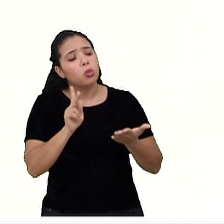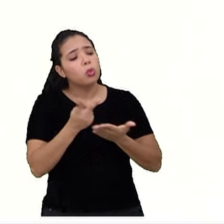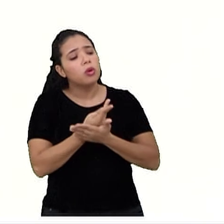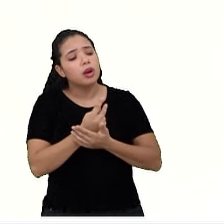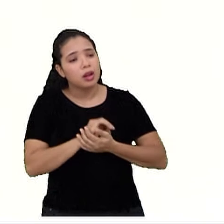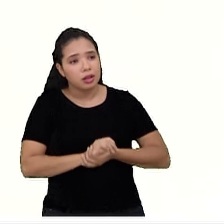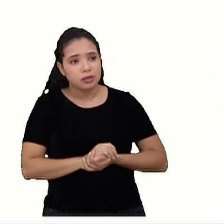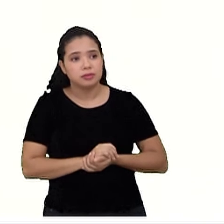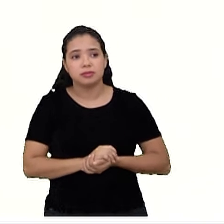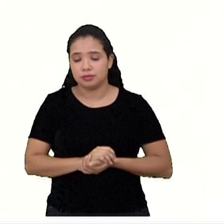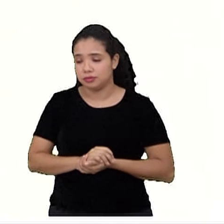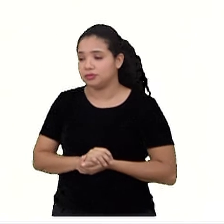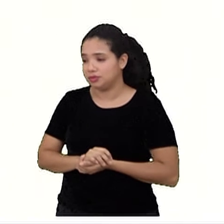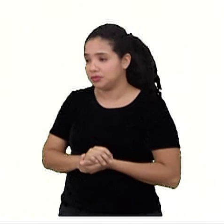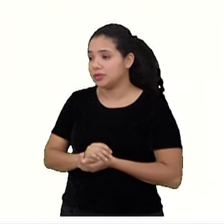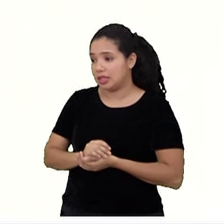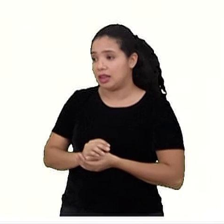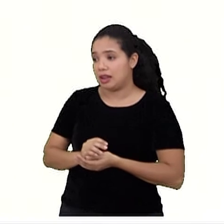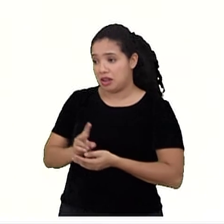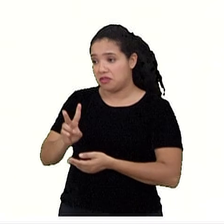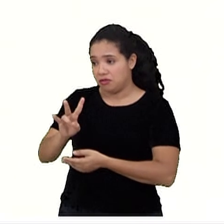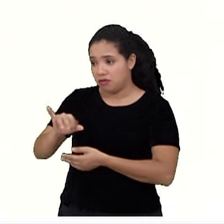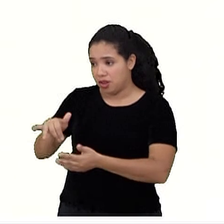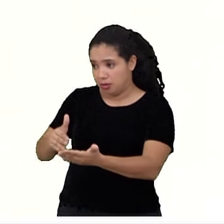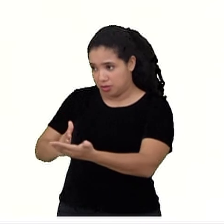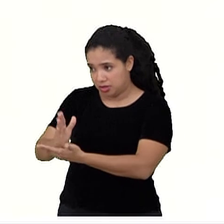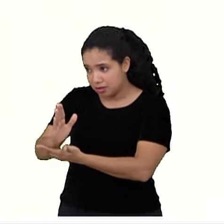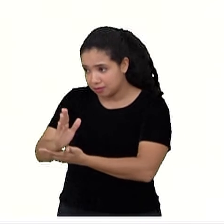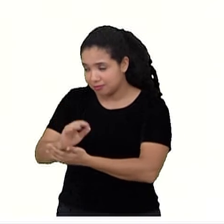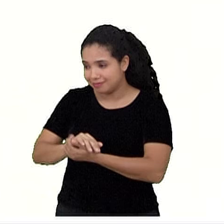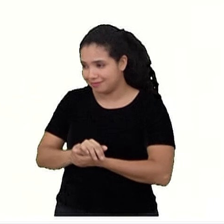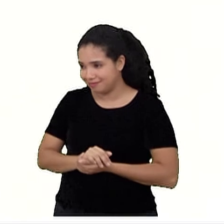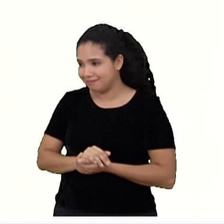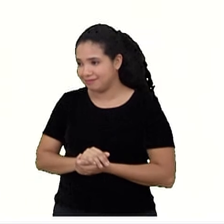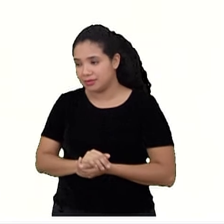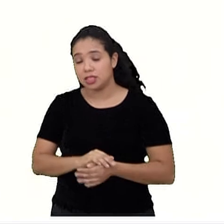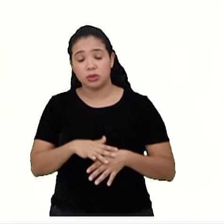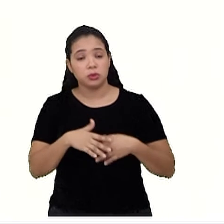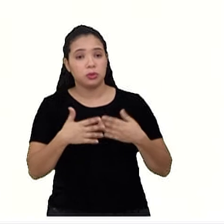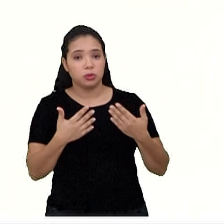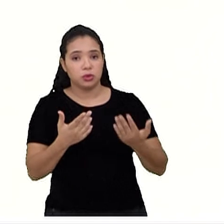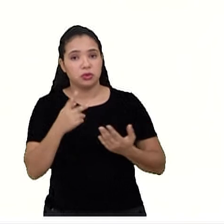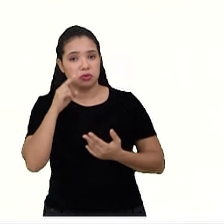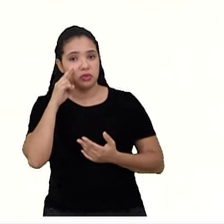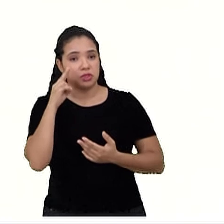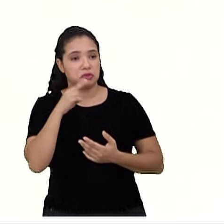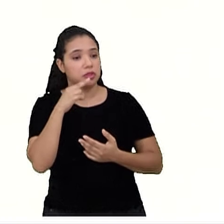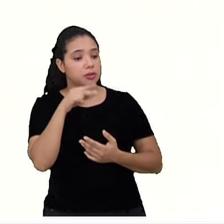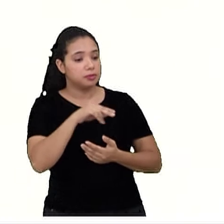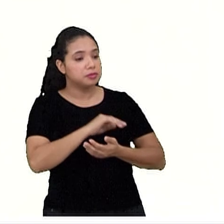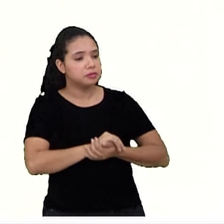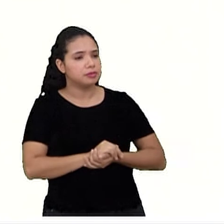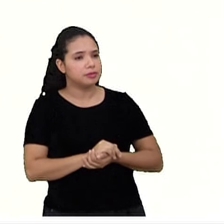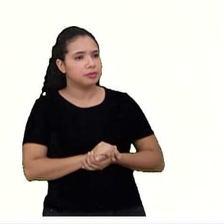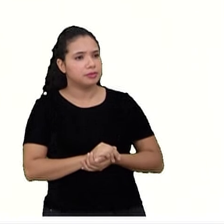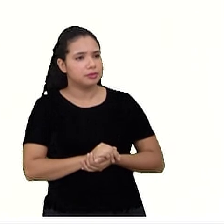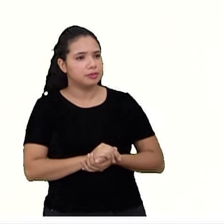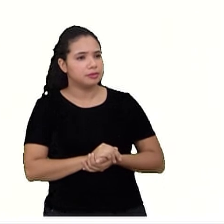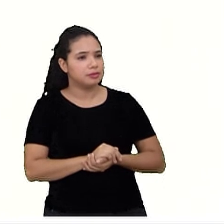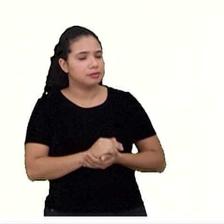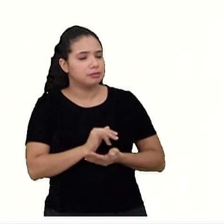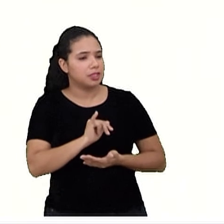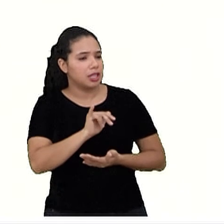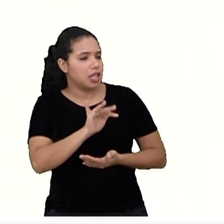She will pass, né? Então, quando você vira para alguém do nada e diz